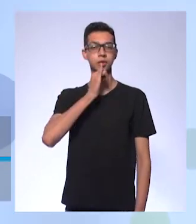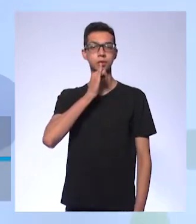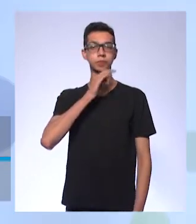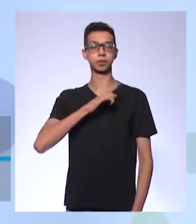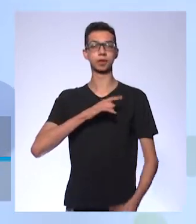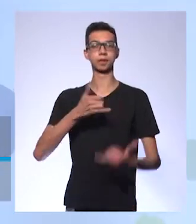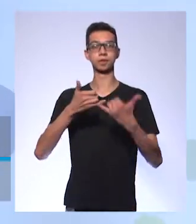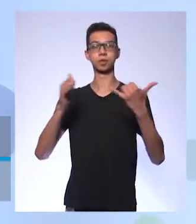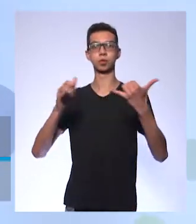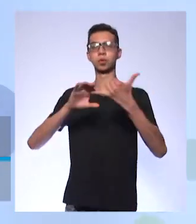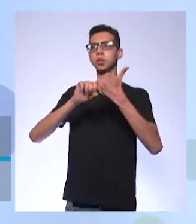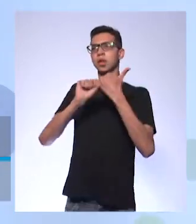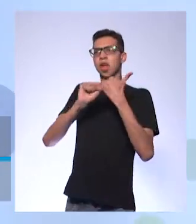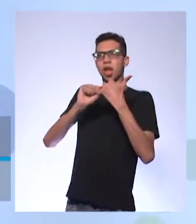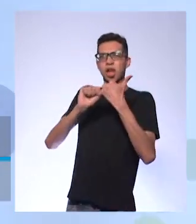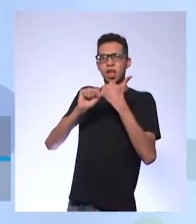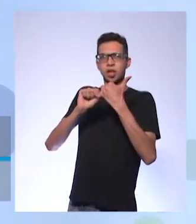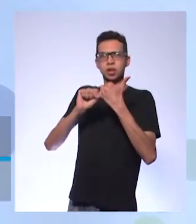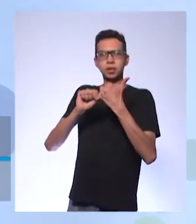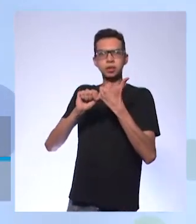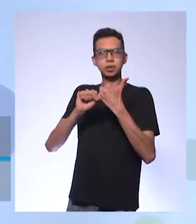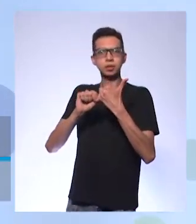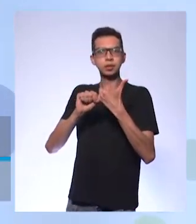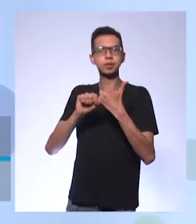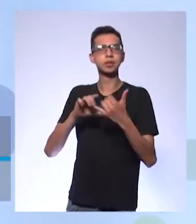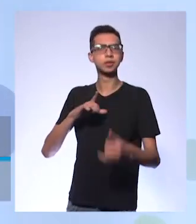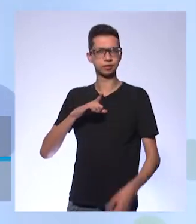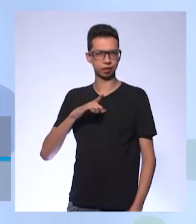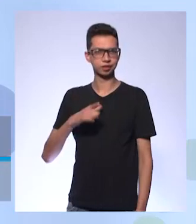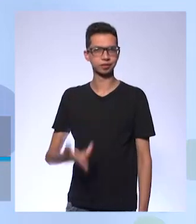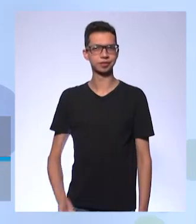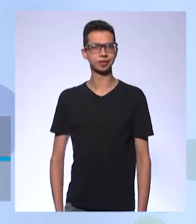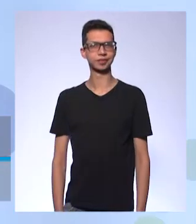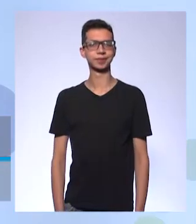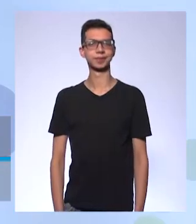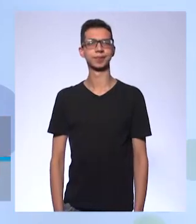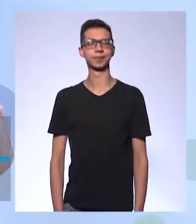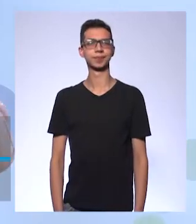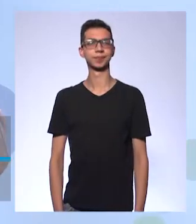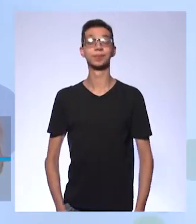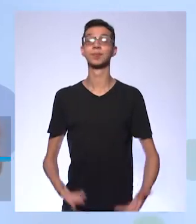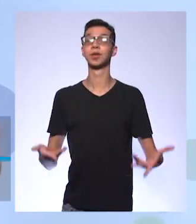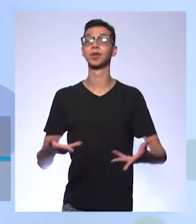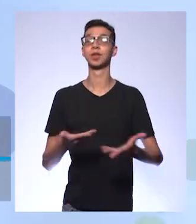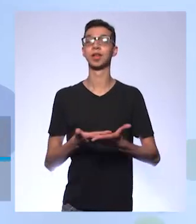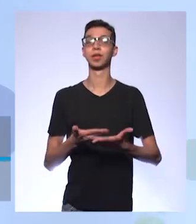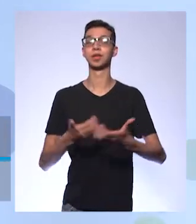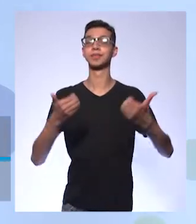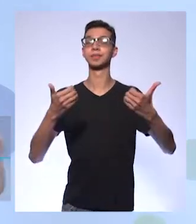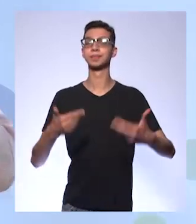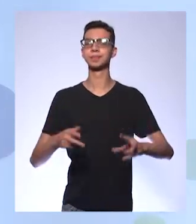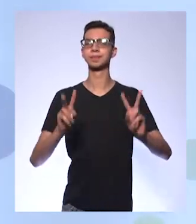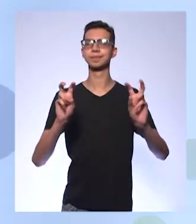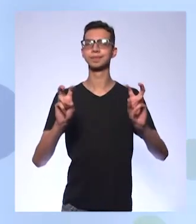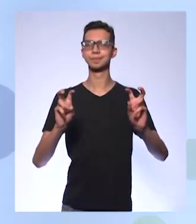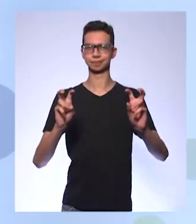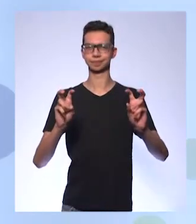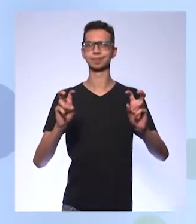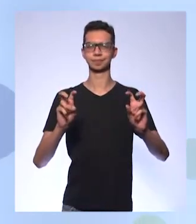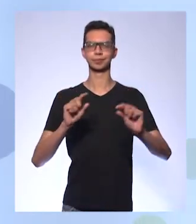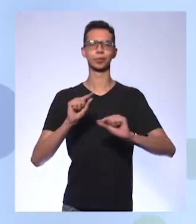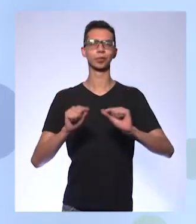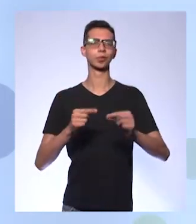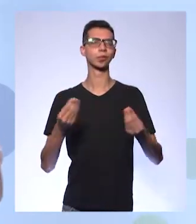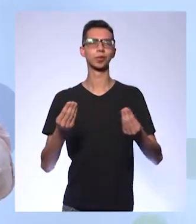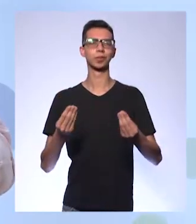fio quando tomaram um choque elétrico? Nessa aula vamos falar um pouquinho sobre circunstâncias em que isso